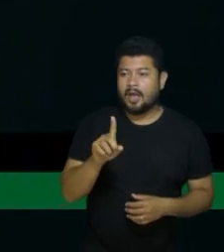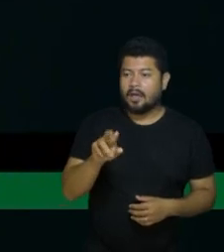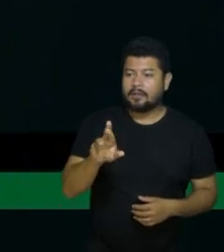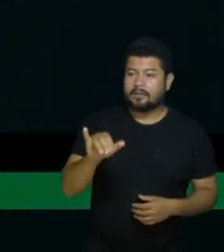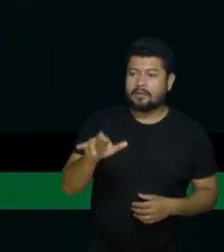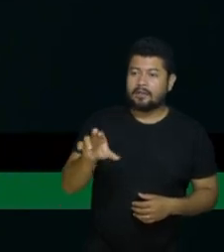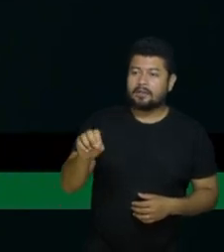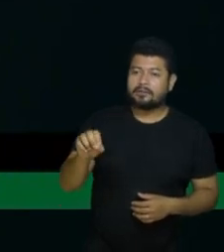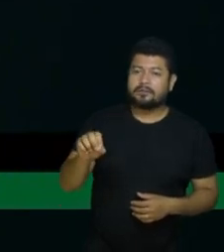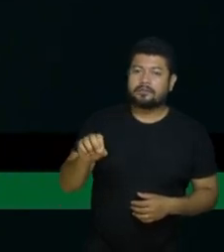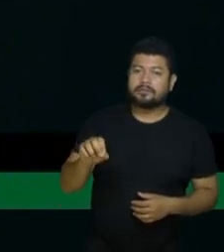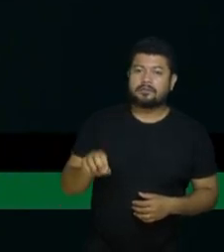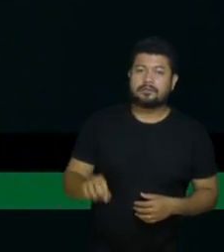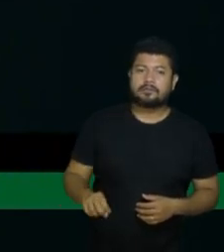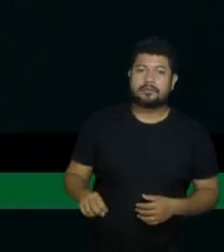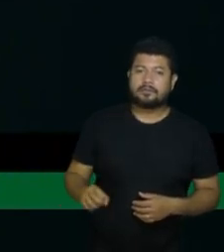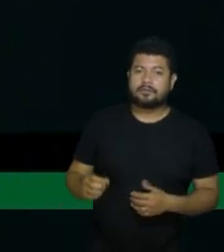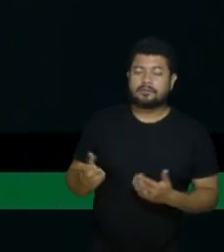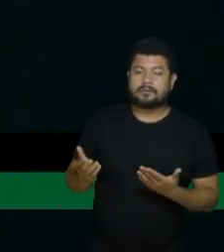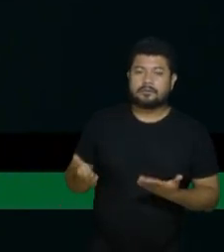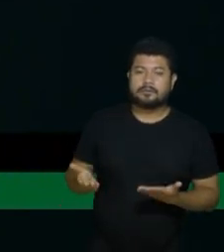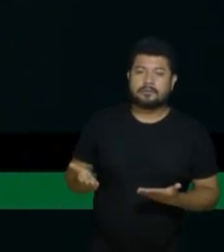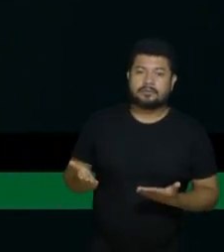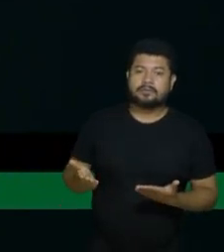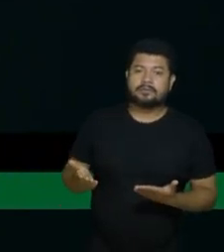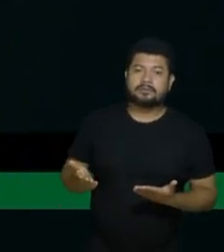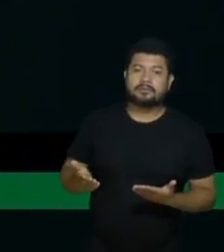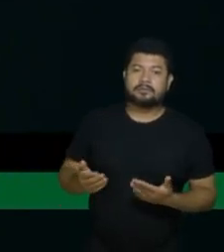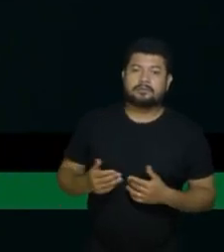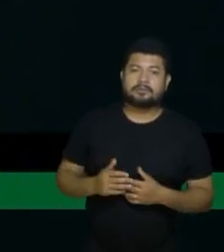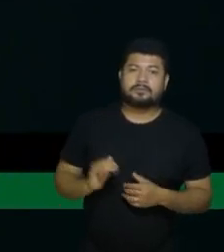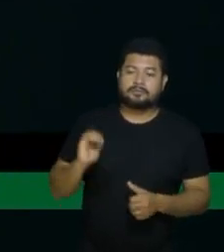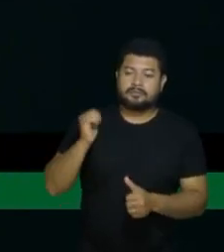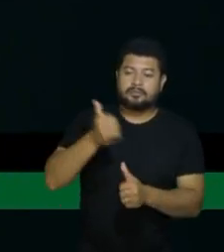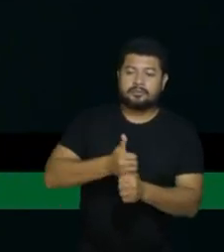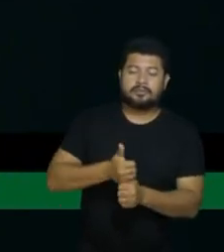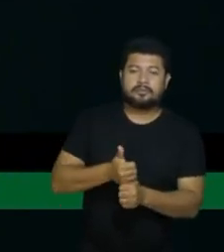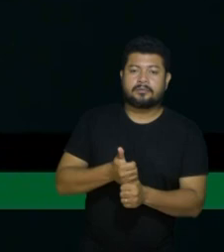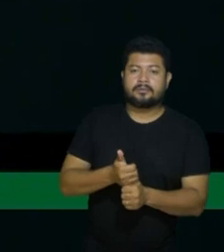Adriano que está aqui substituindo